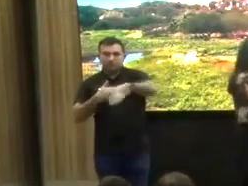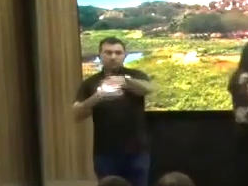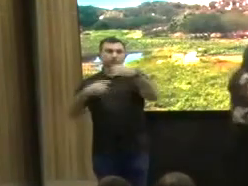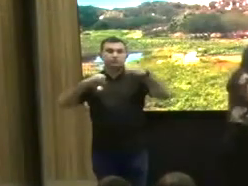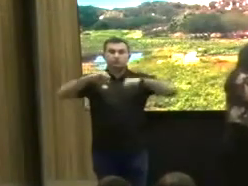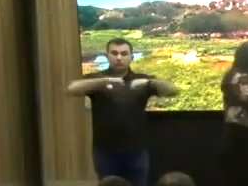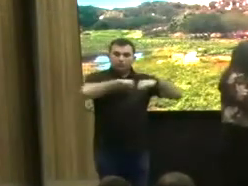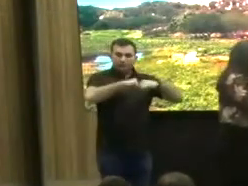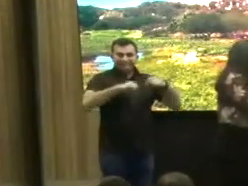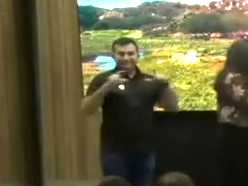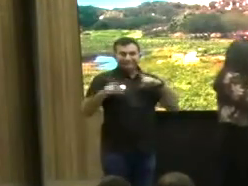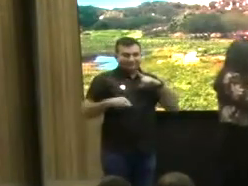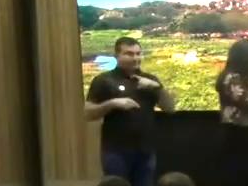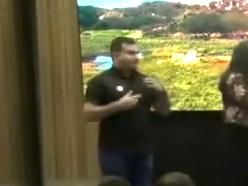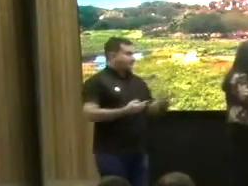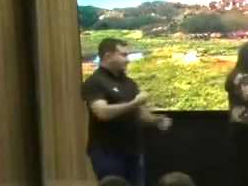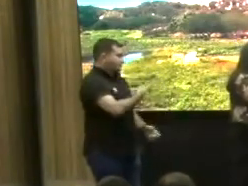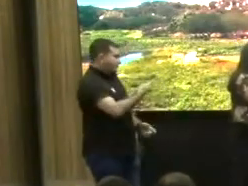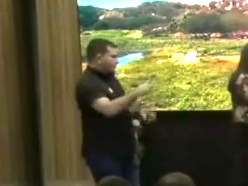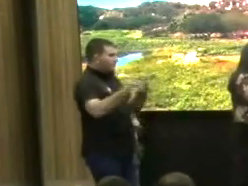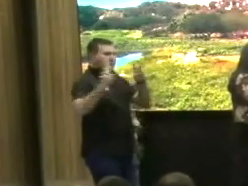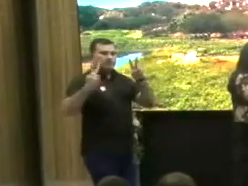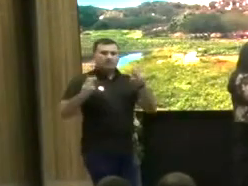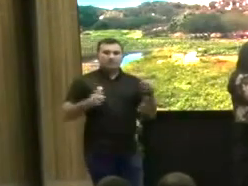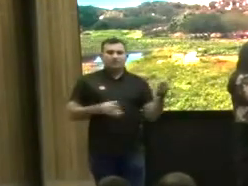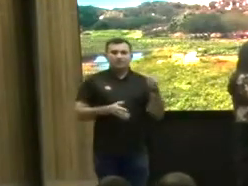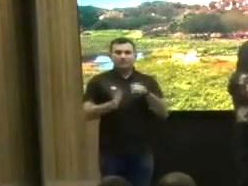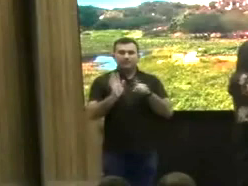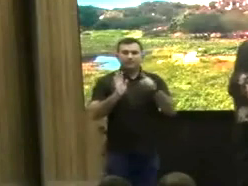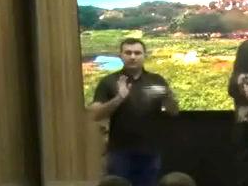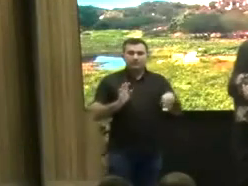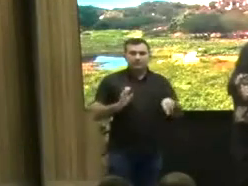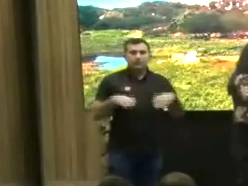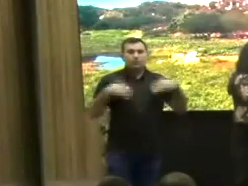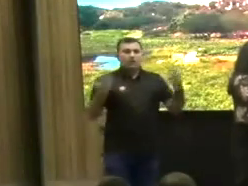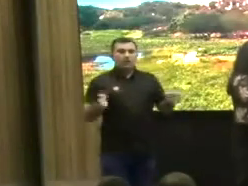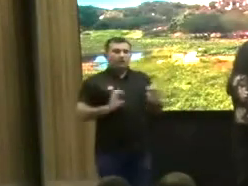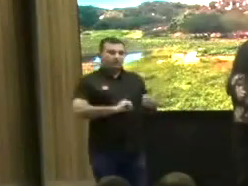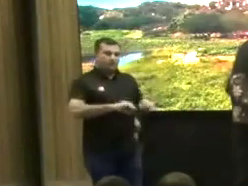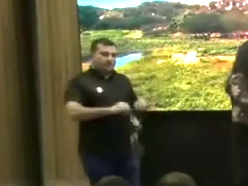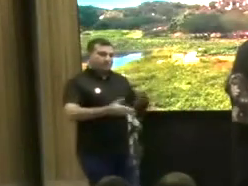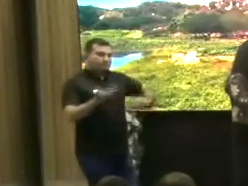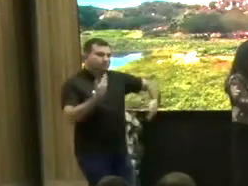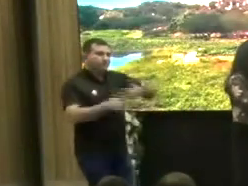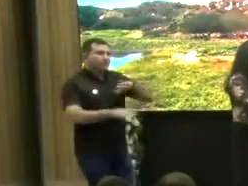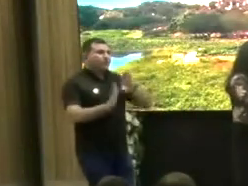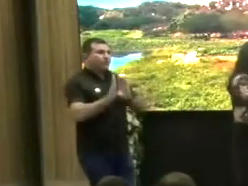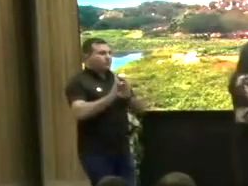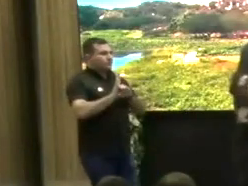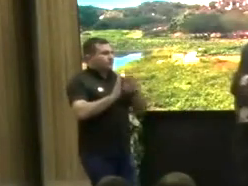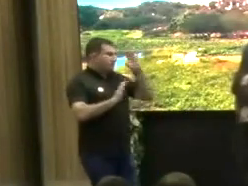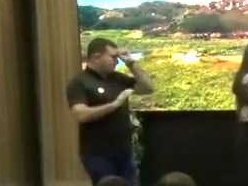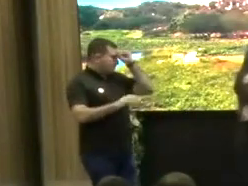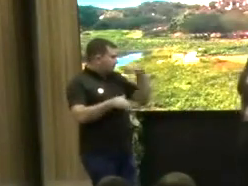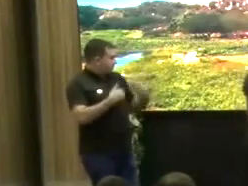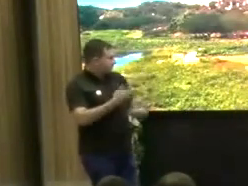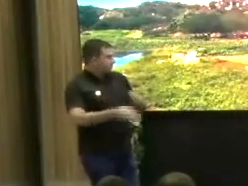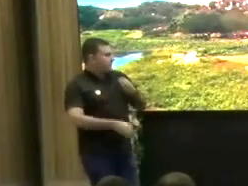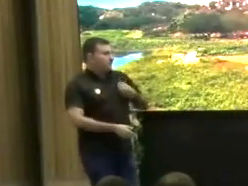Então, para os professores, né, quais são as educações que transitam no conceito de aprendizagem ao longo da vida?